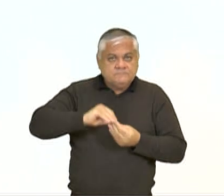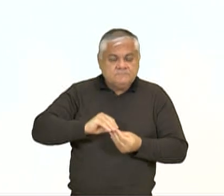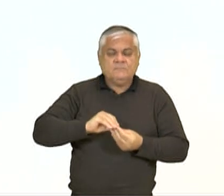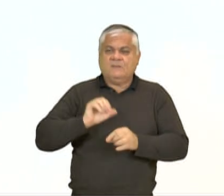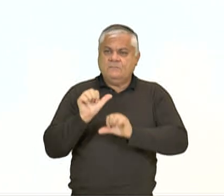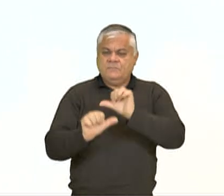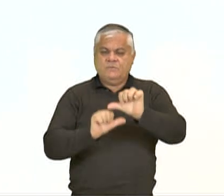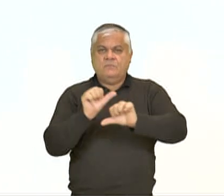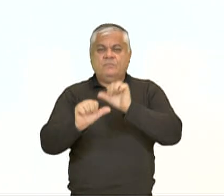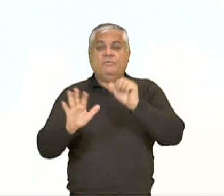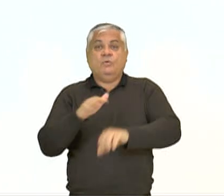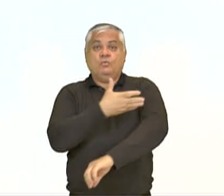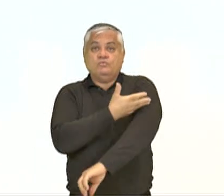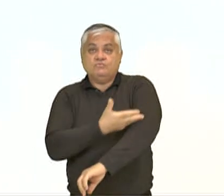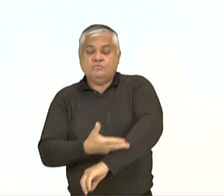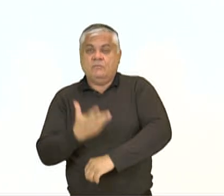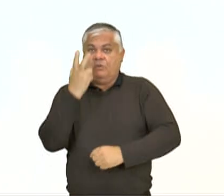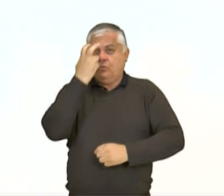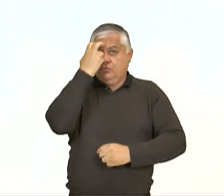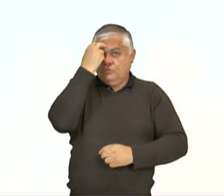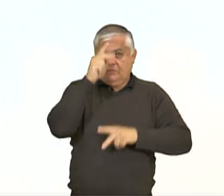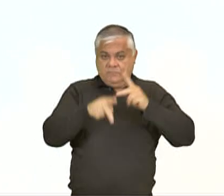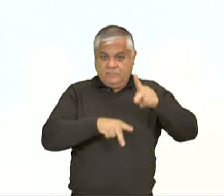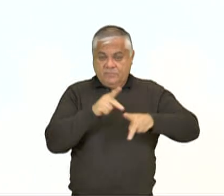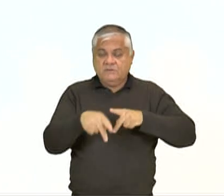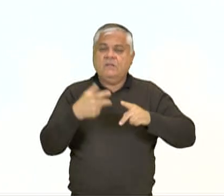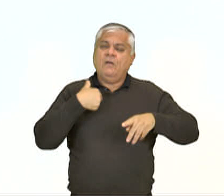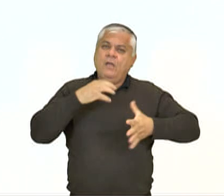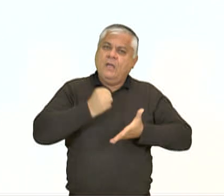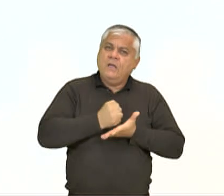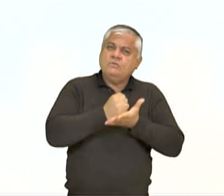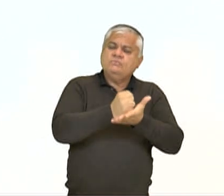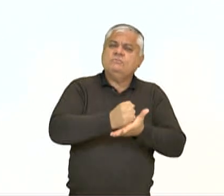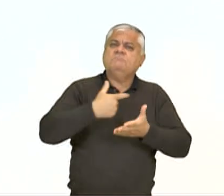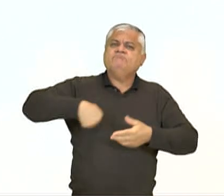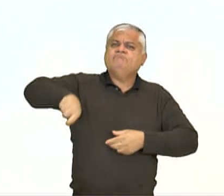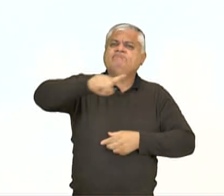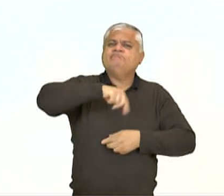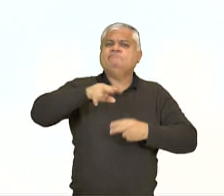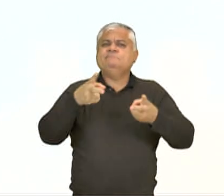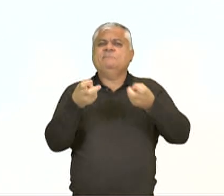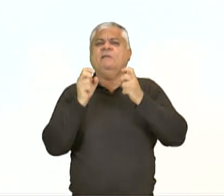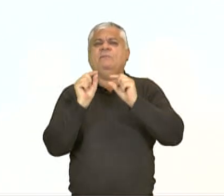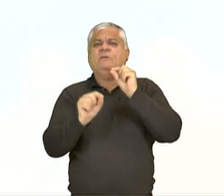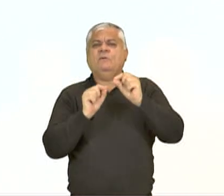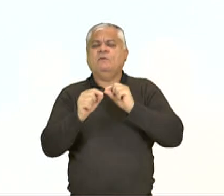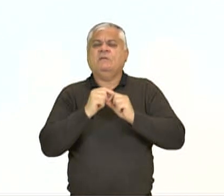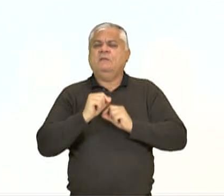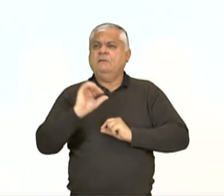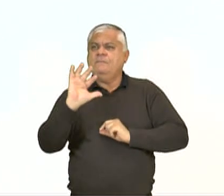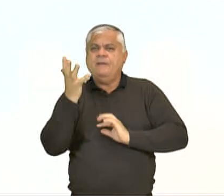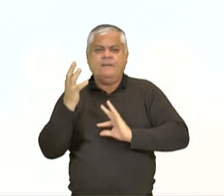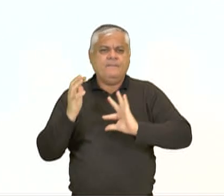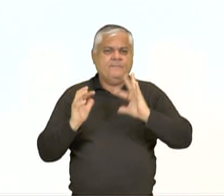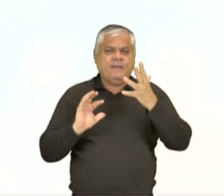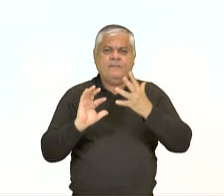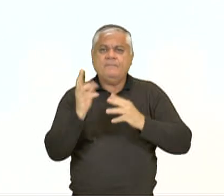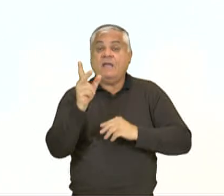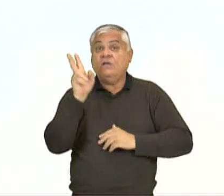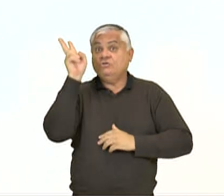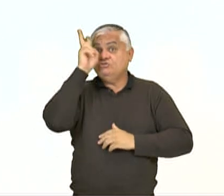nos costumes e culturas de uma população vai auxiliar a gente a perceber como determinados eventos